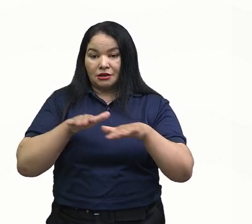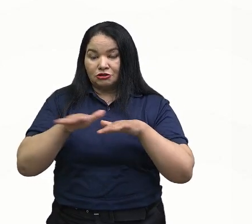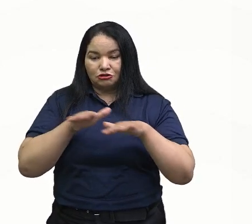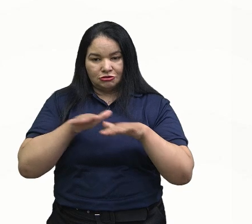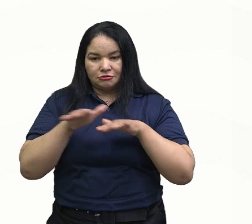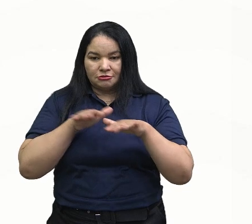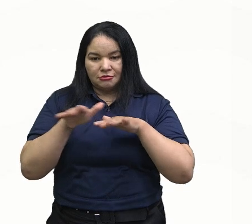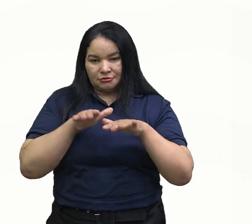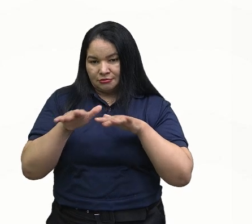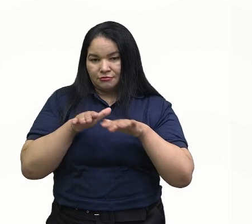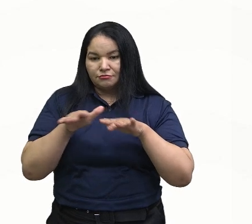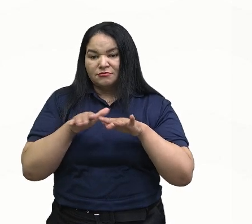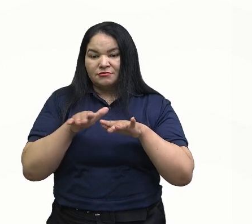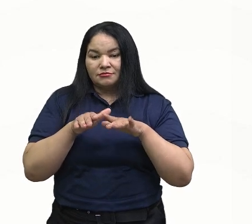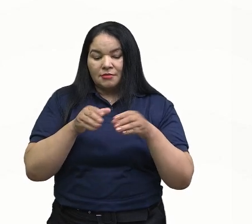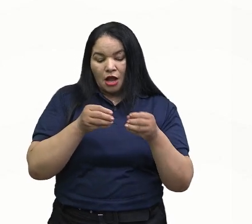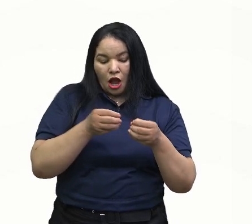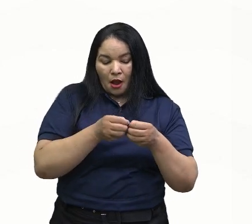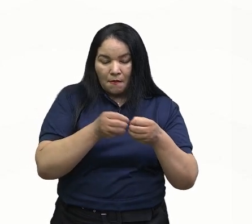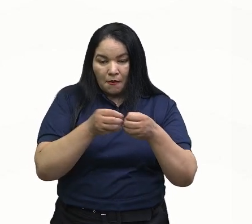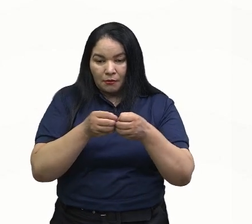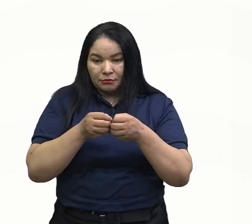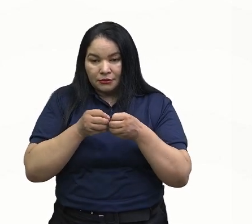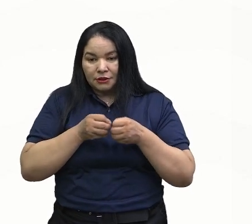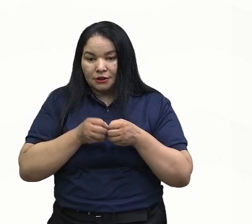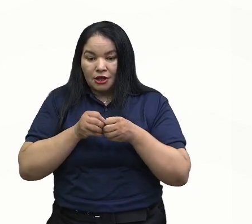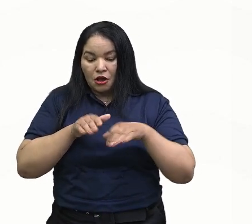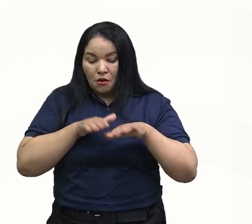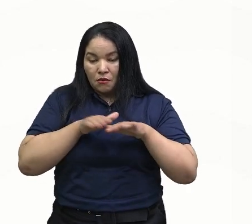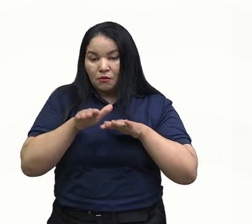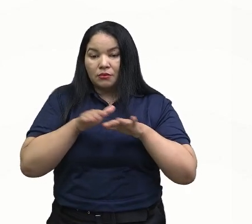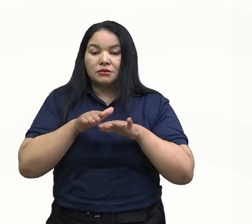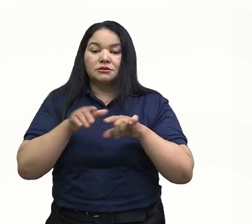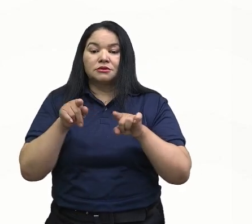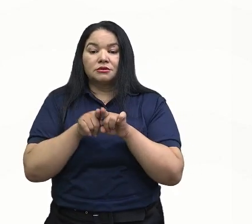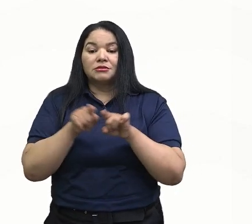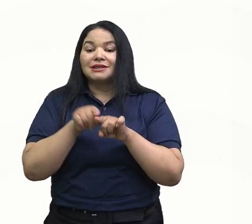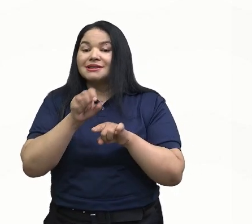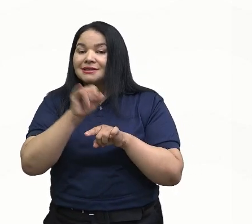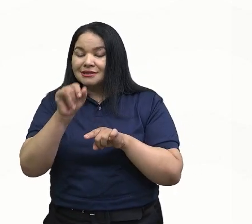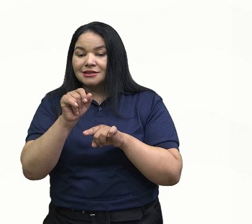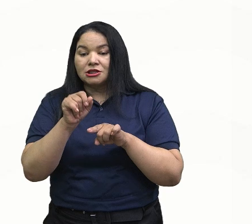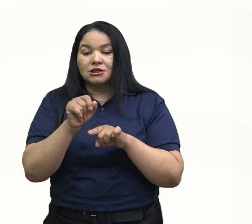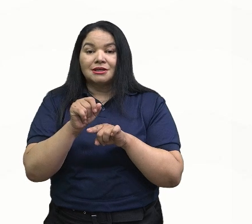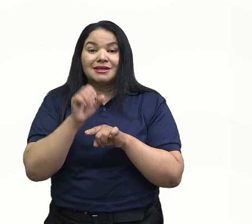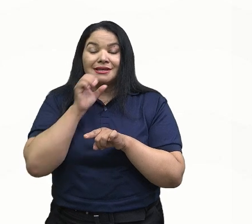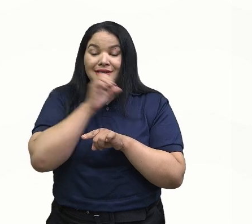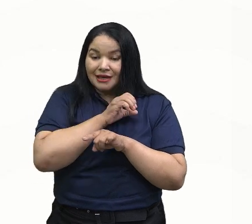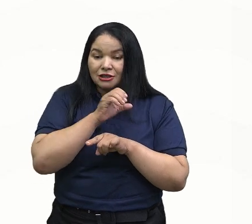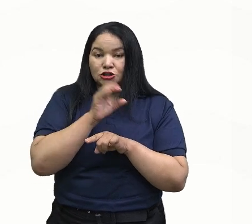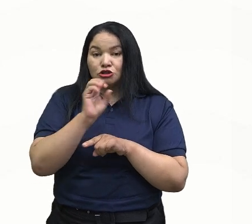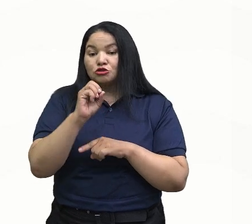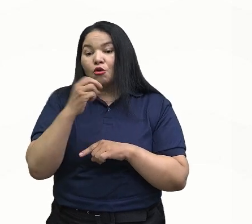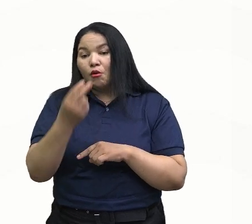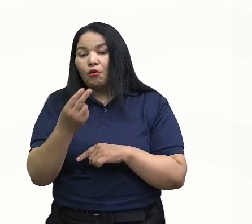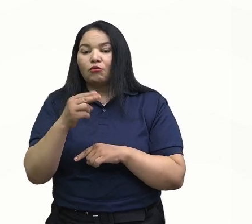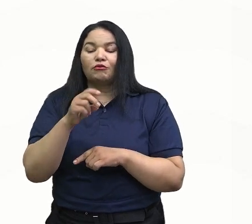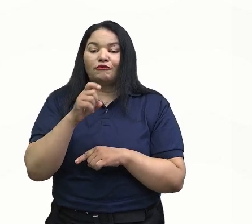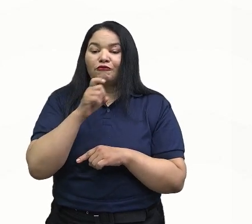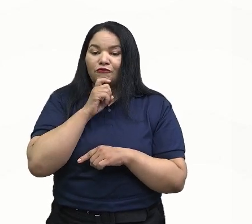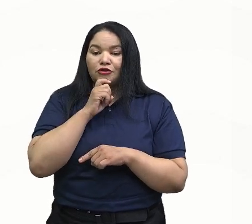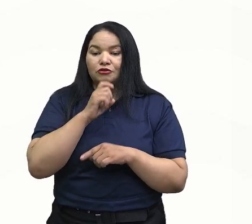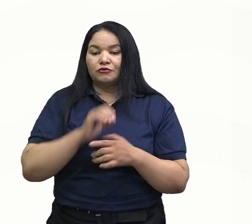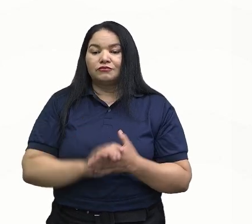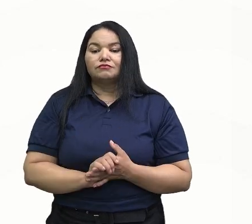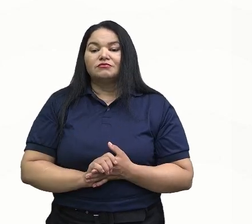falar. A partir dessa medição é possível determinar se o corpo está quente ou frio, tá? Quando a gente